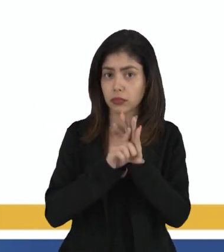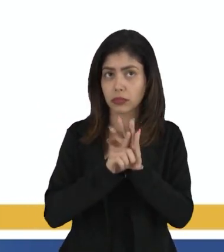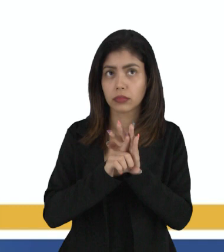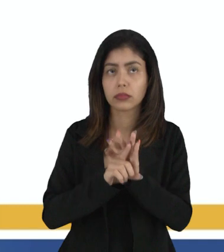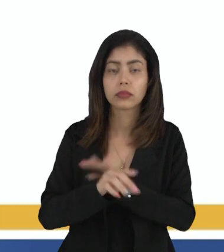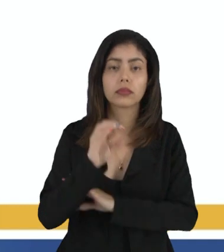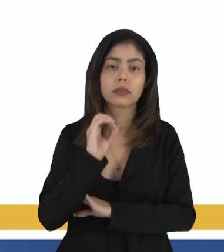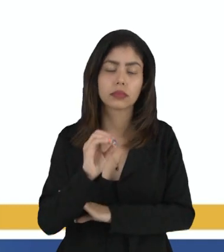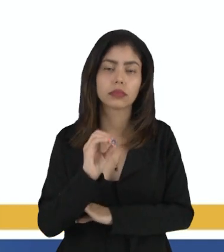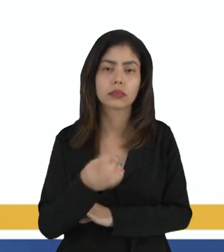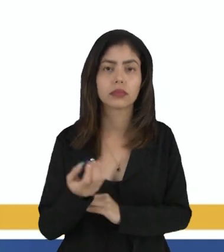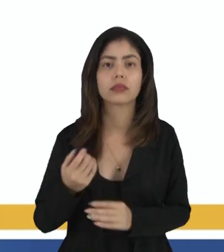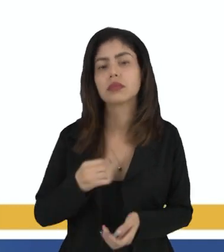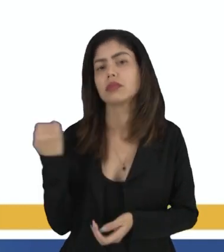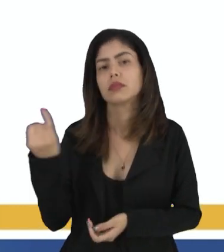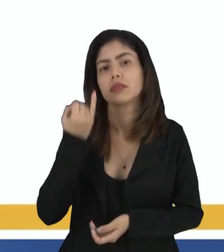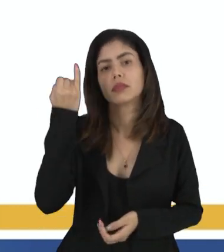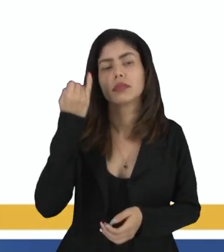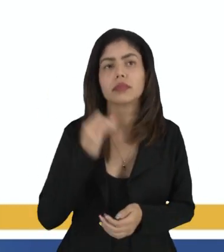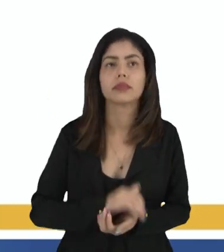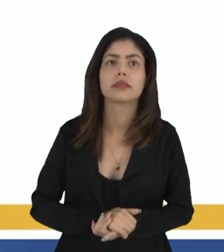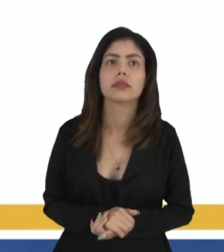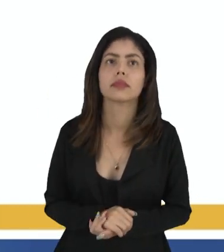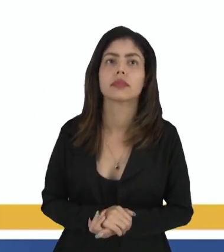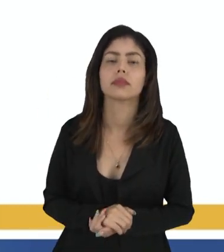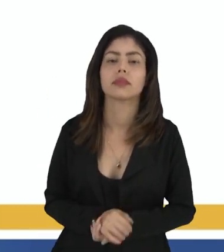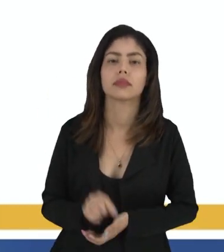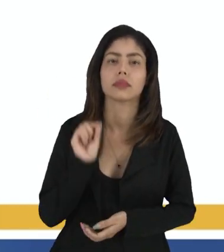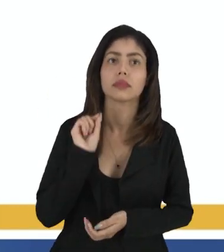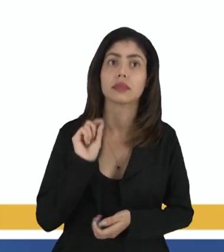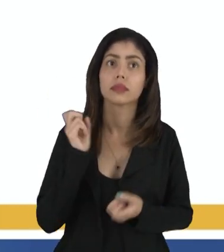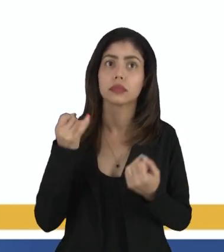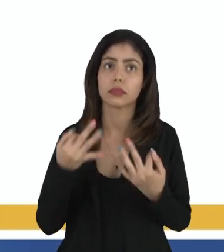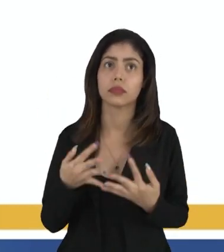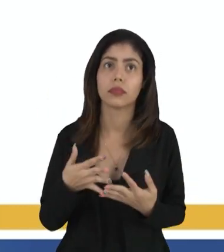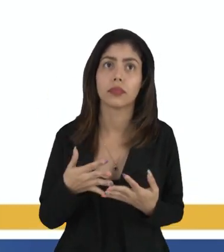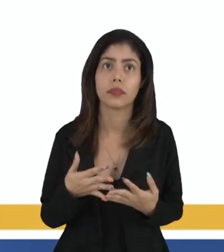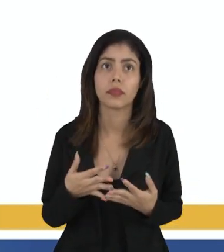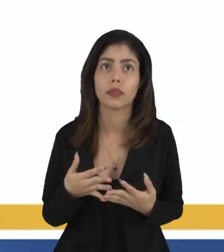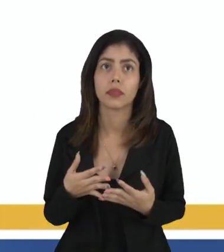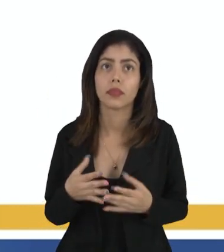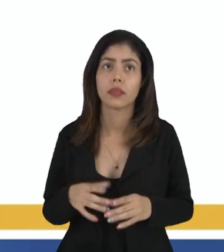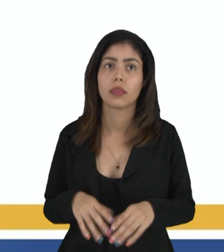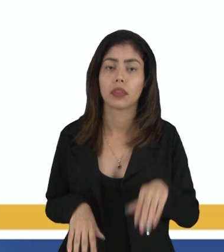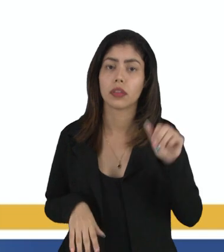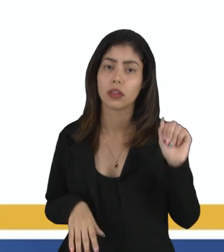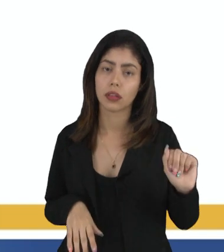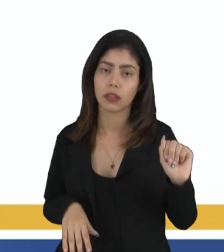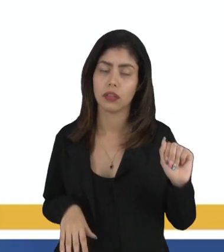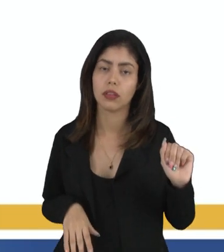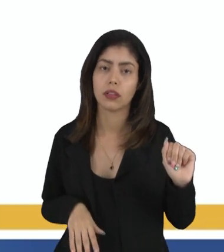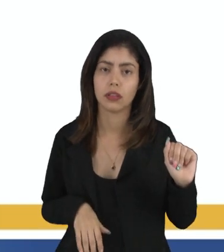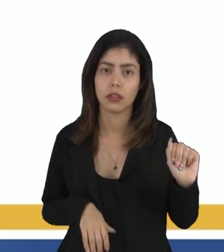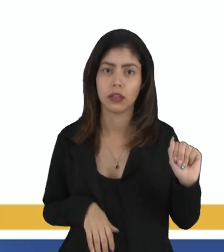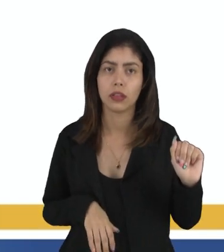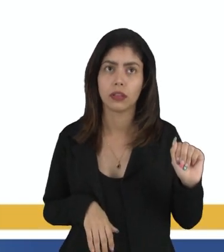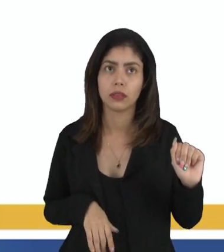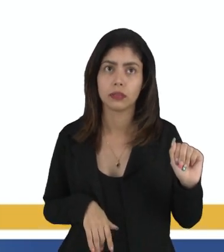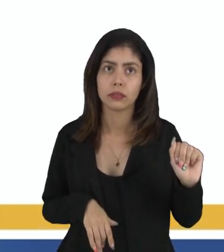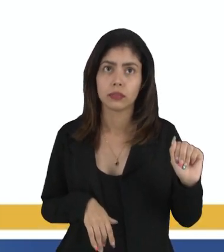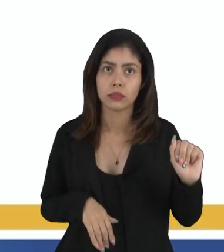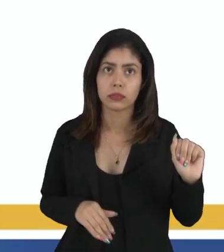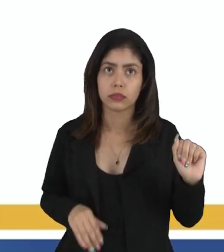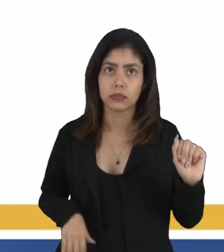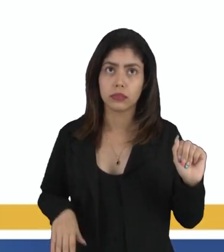zero, pelo fato de ser bem fundamental, bem importante. Então, o que se diz nela? Se tem um corpo A e esse corpo A